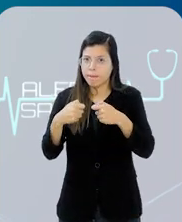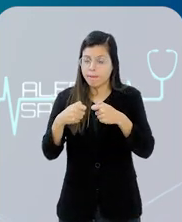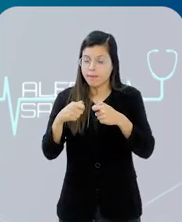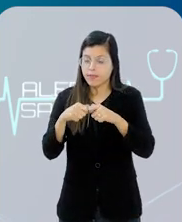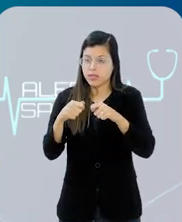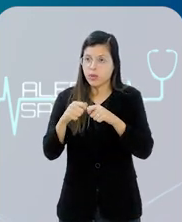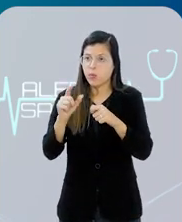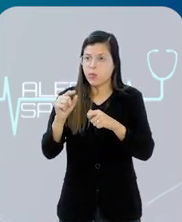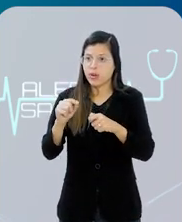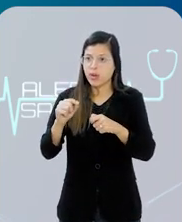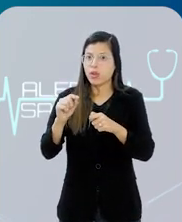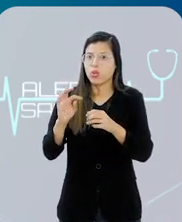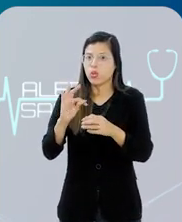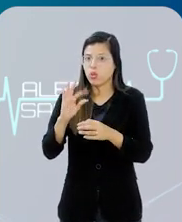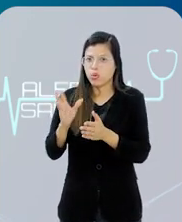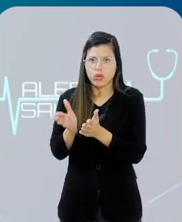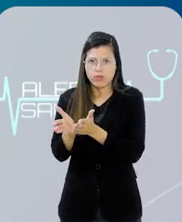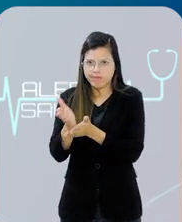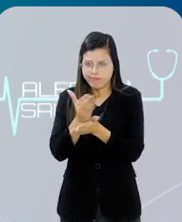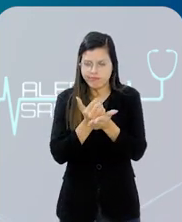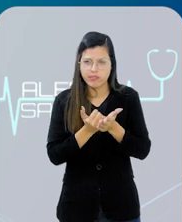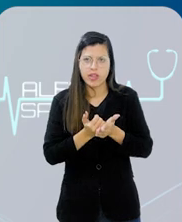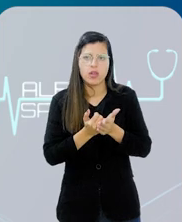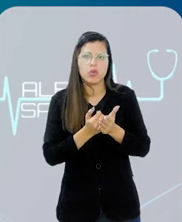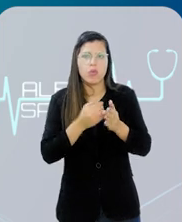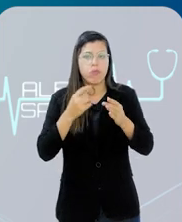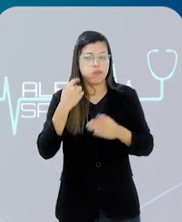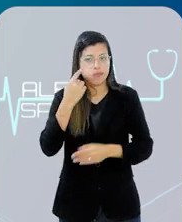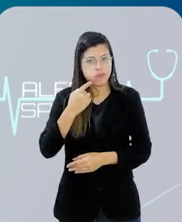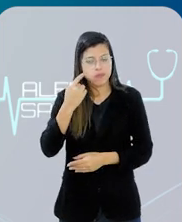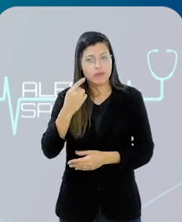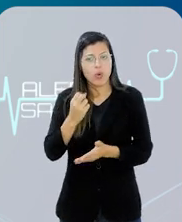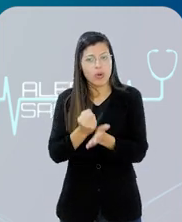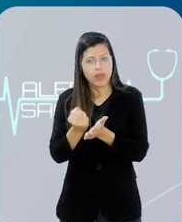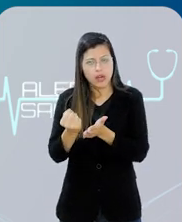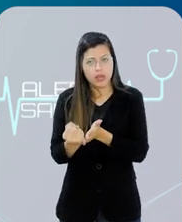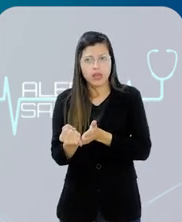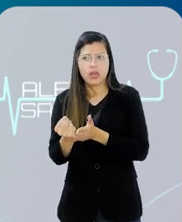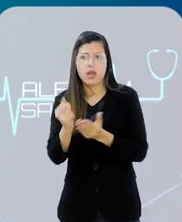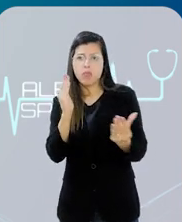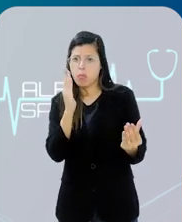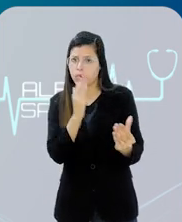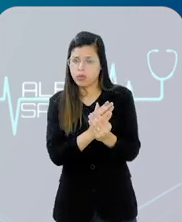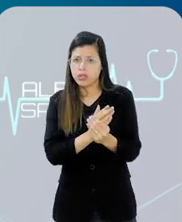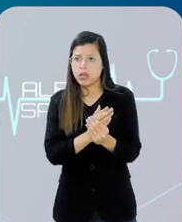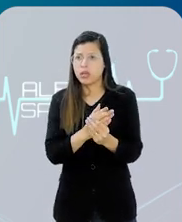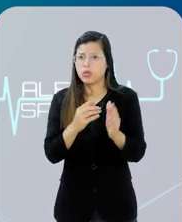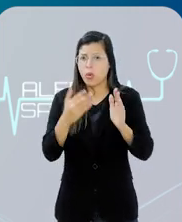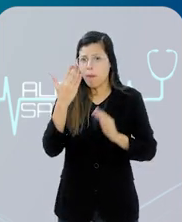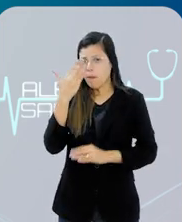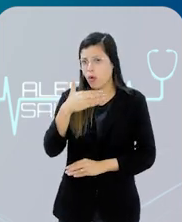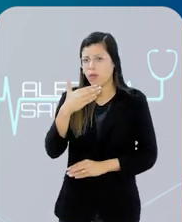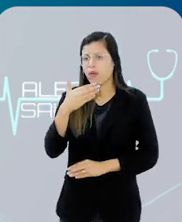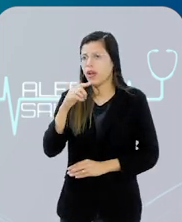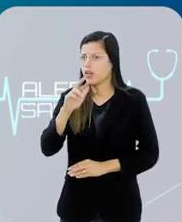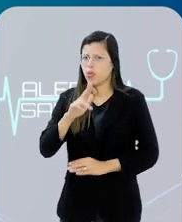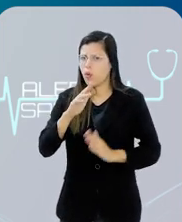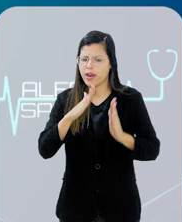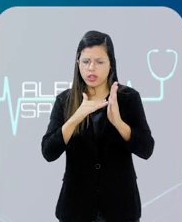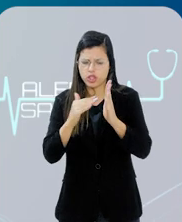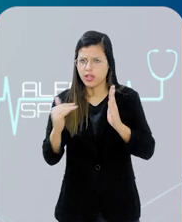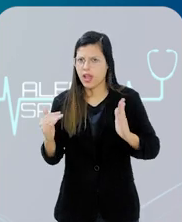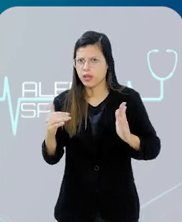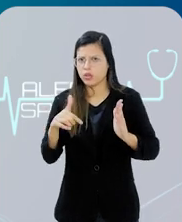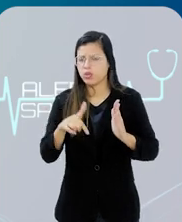os elementos, contratar um advogado, entrar com um processo para provar que aquilo não é estético e pedir uma liminar para o